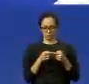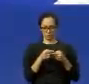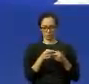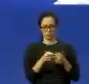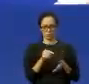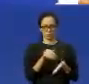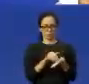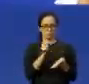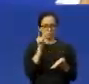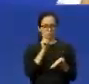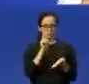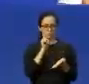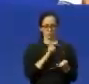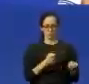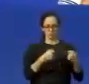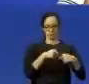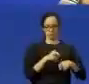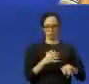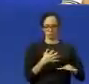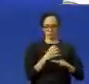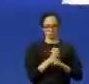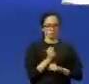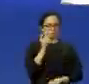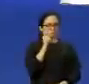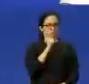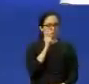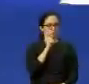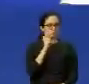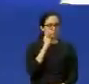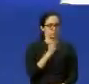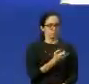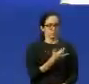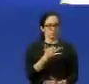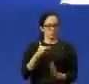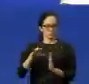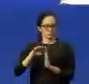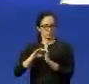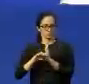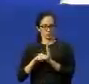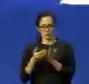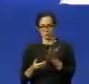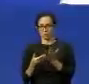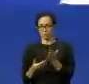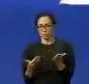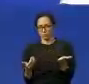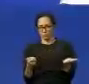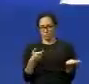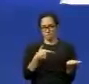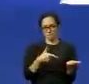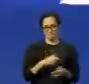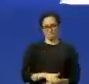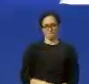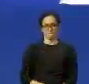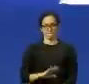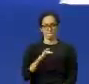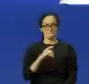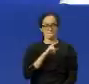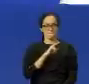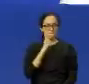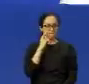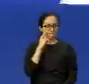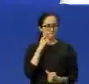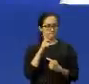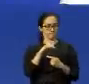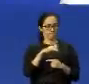se propagar deve ser admitida para menor intensidade de perda, não é? Então nós temos para